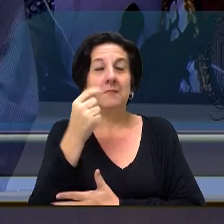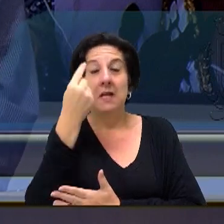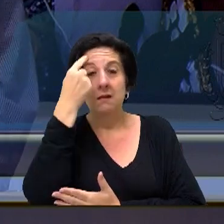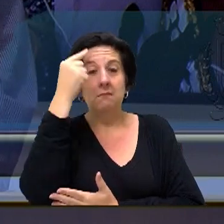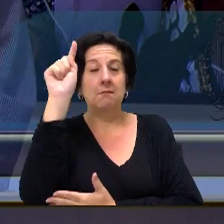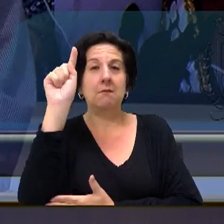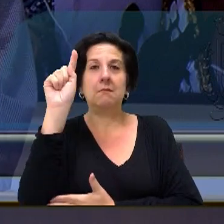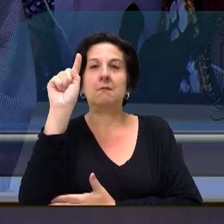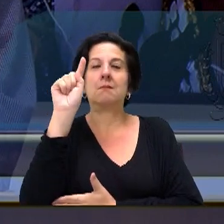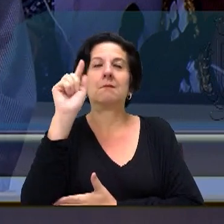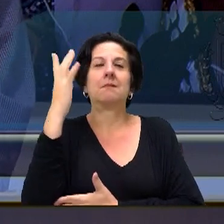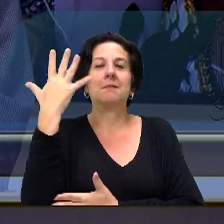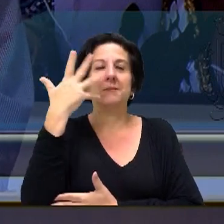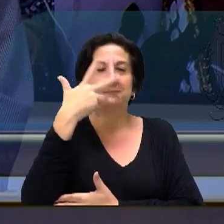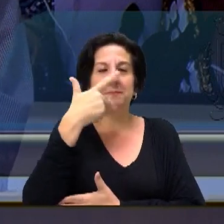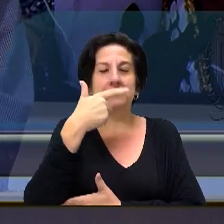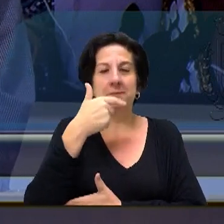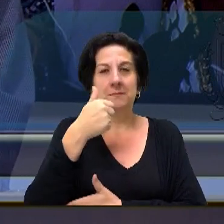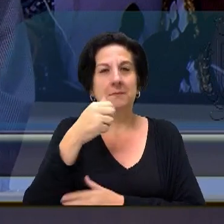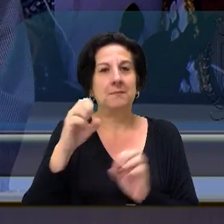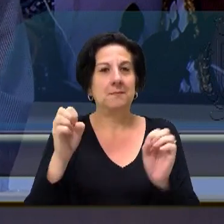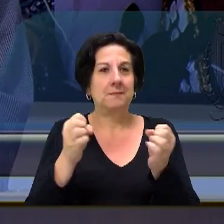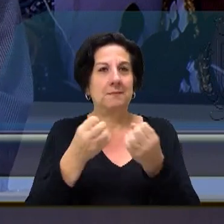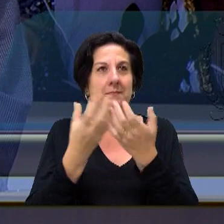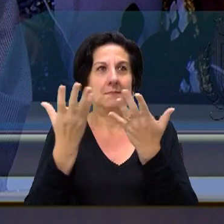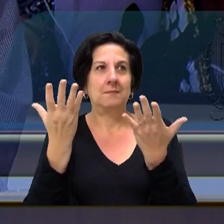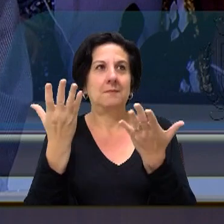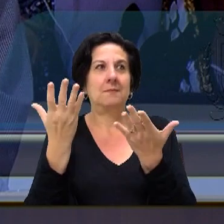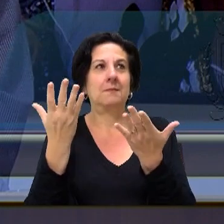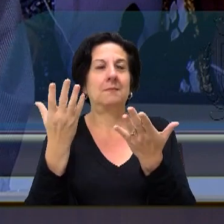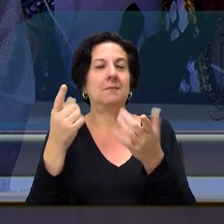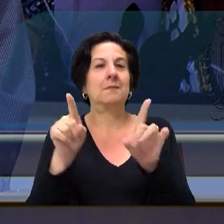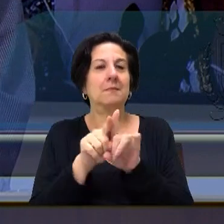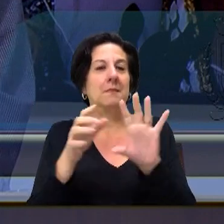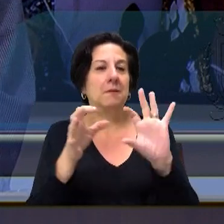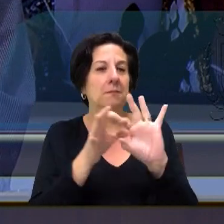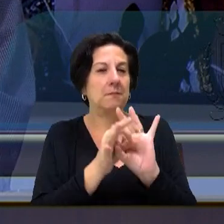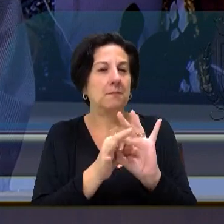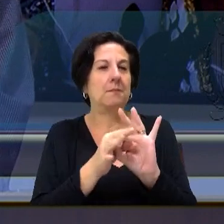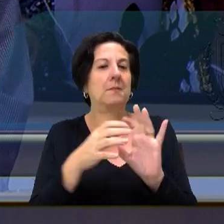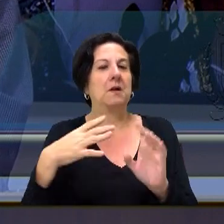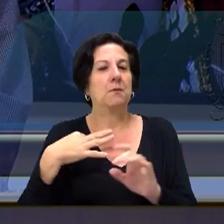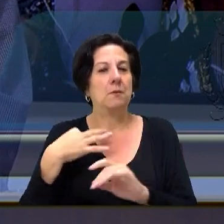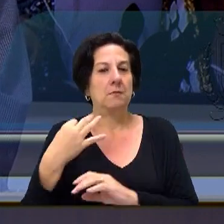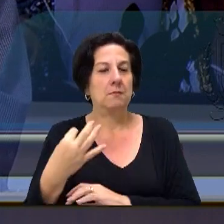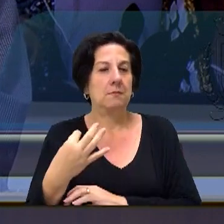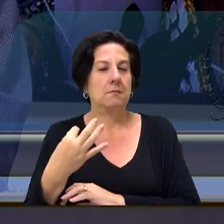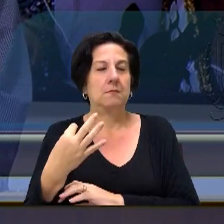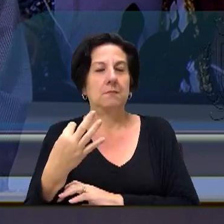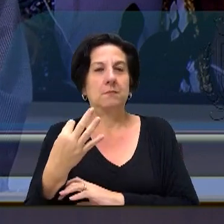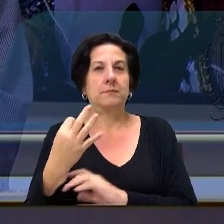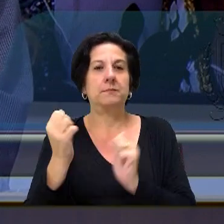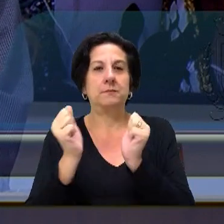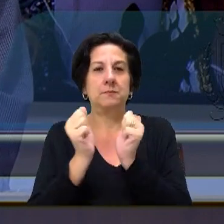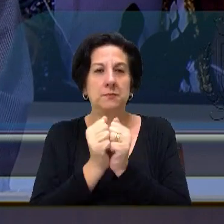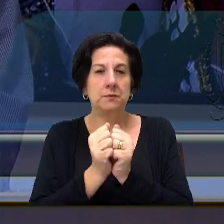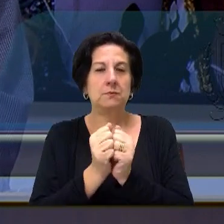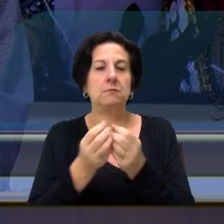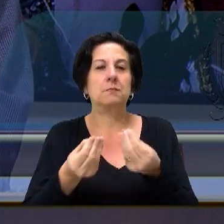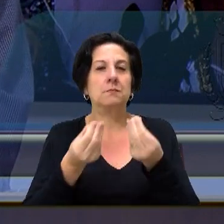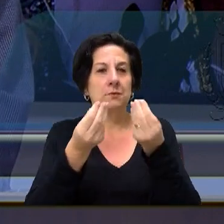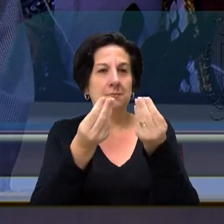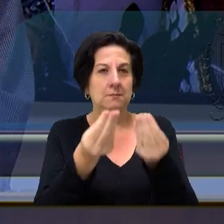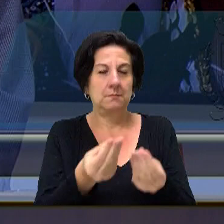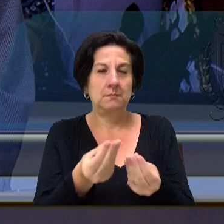idealizadora deste belo evento, que conta com a parceria de amigos, voluntários, parceiros que fazem várias